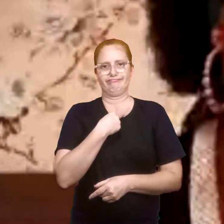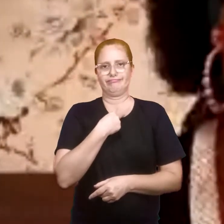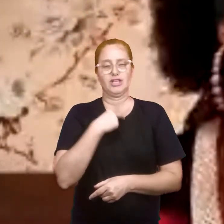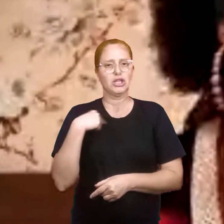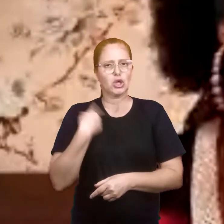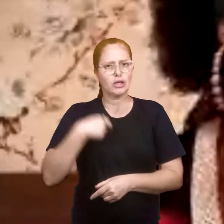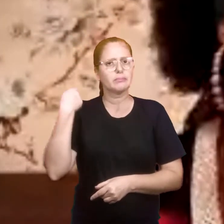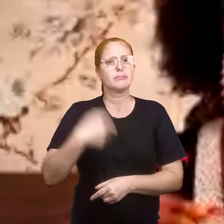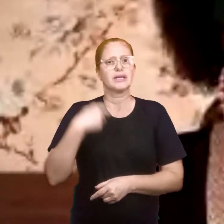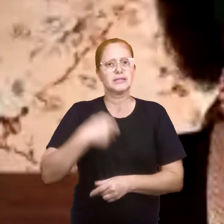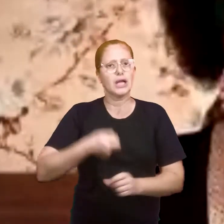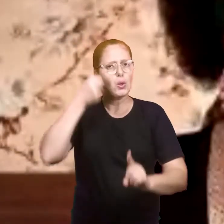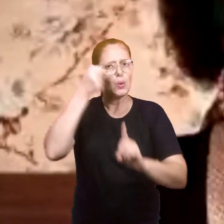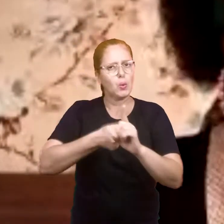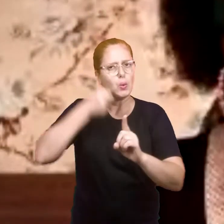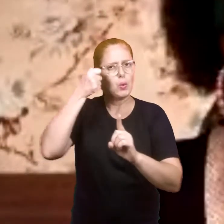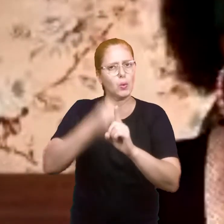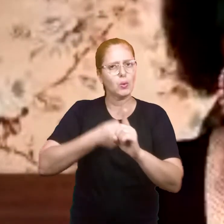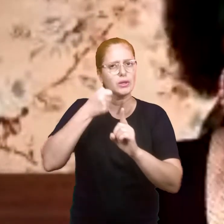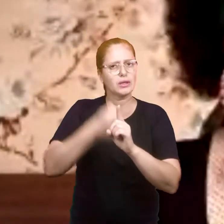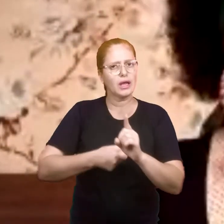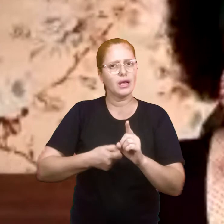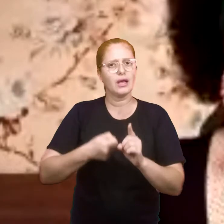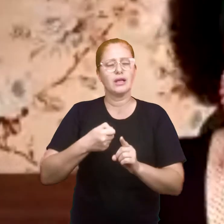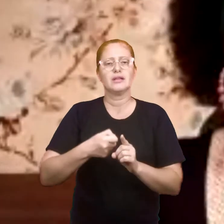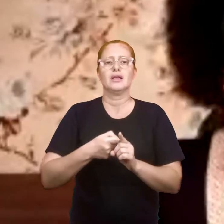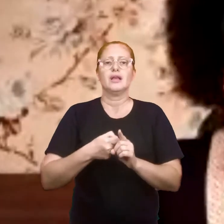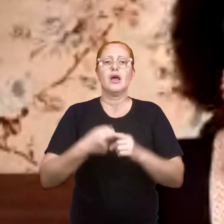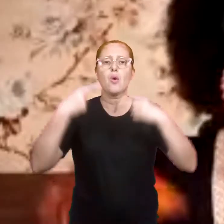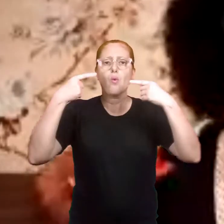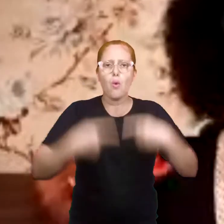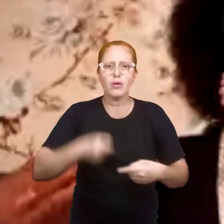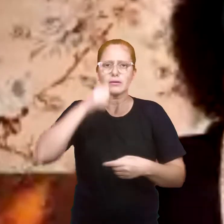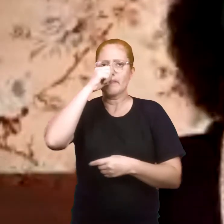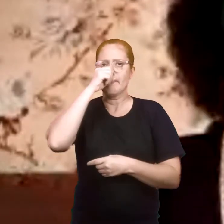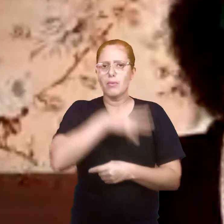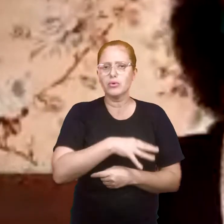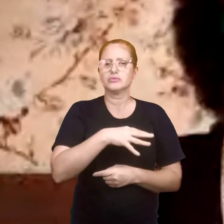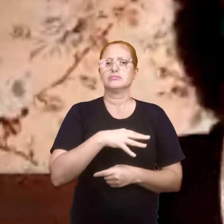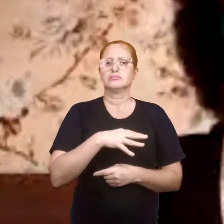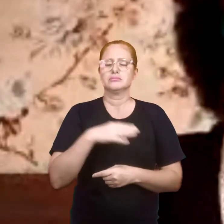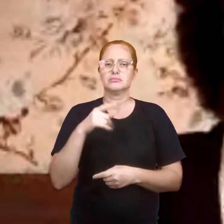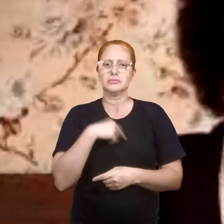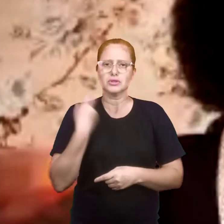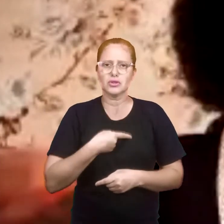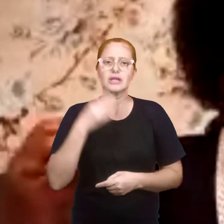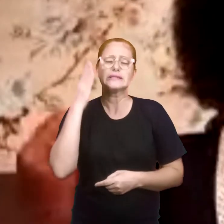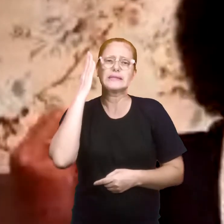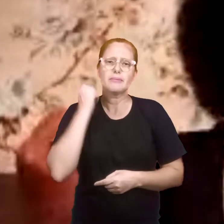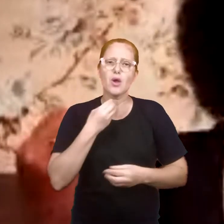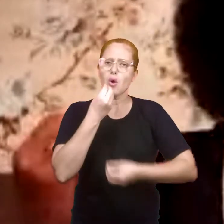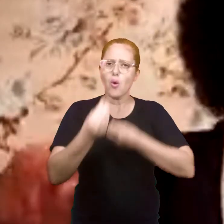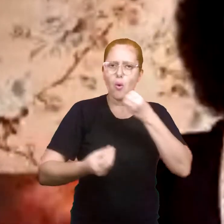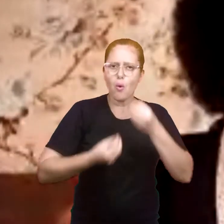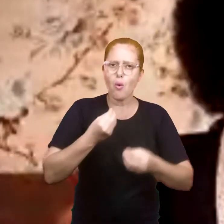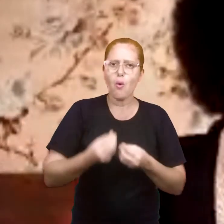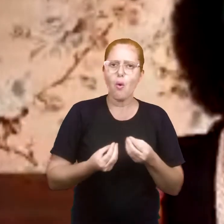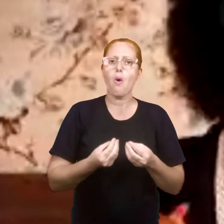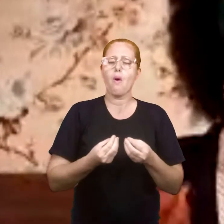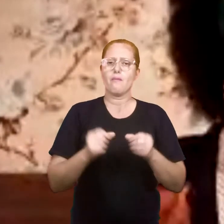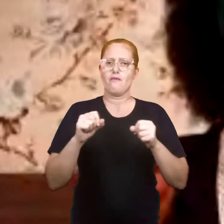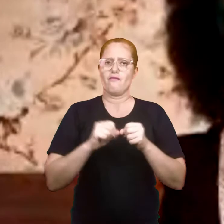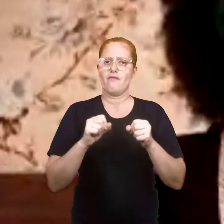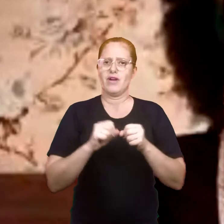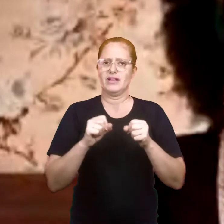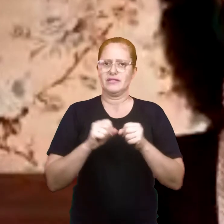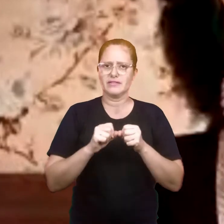lutar contra a naturalização desse tipo de abuso. Que a gente saiba como agir em situações que a gente se depare com